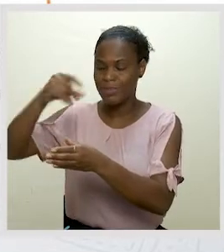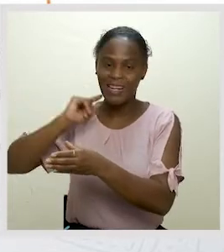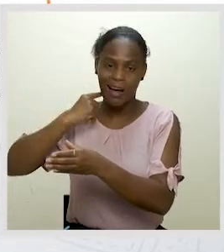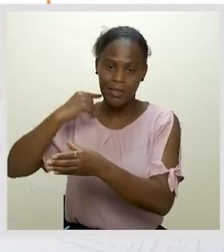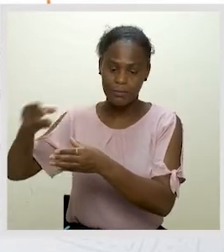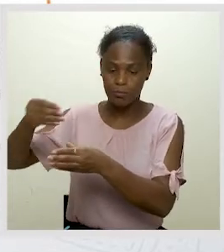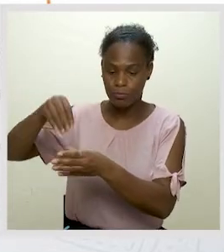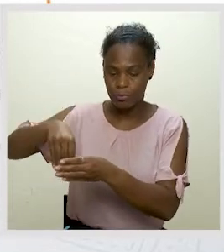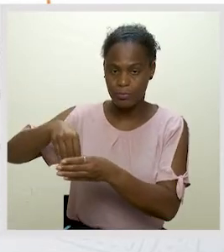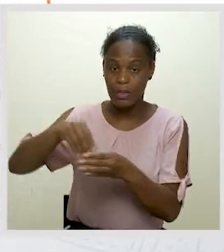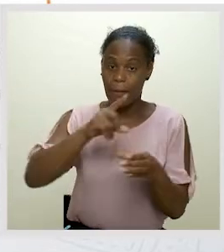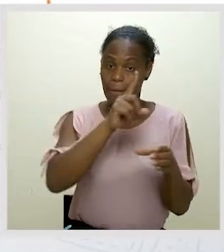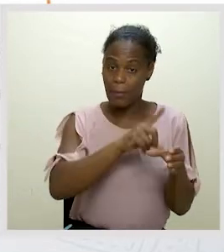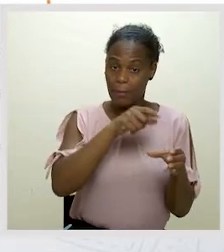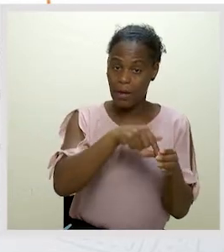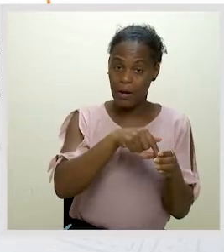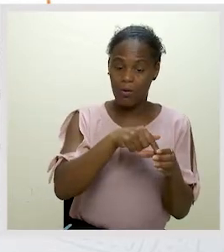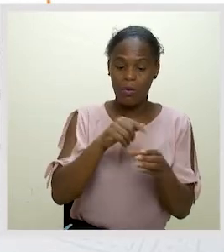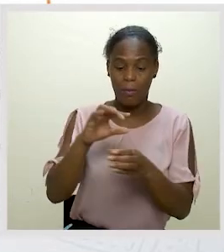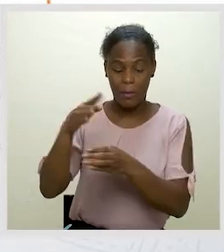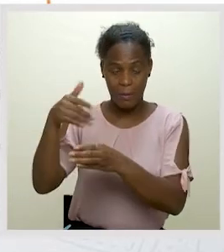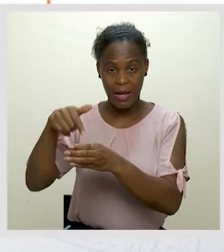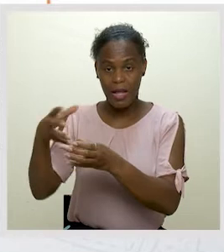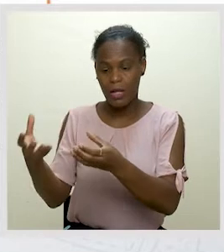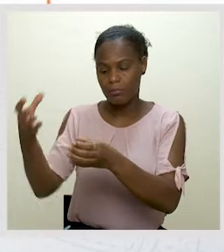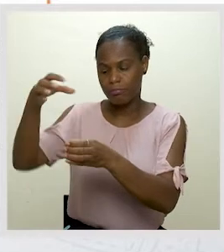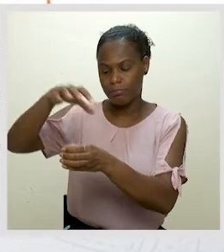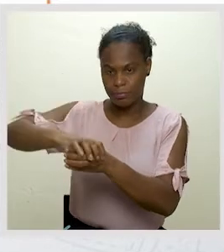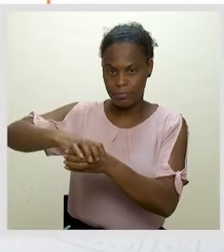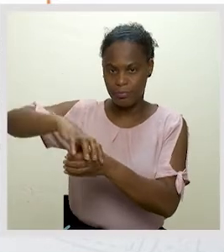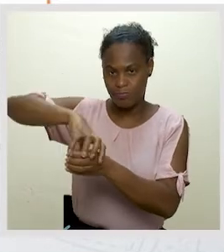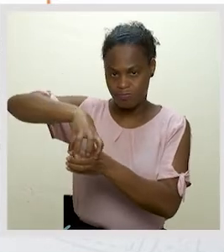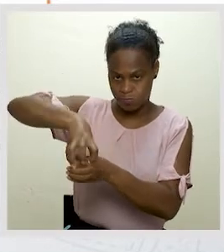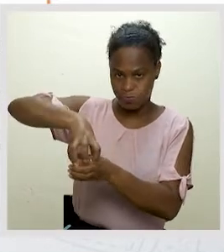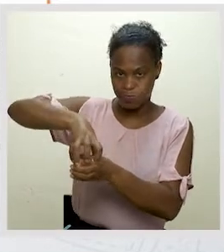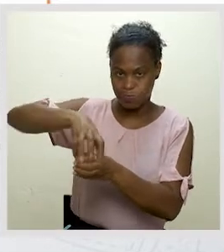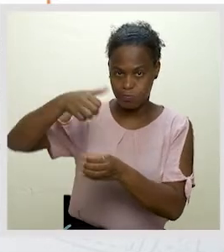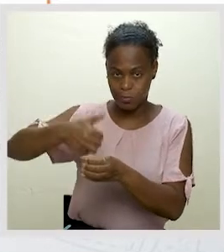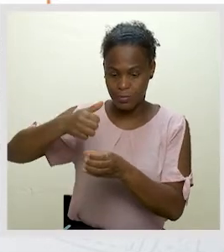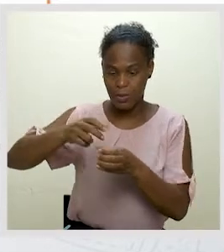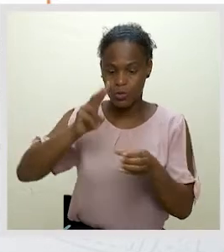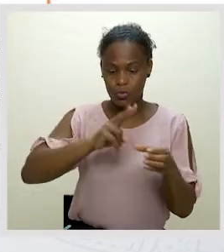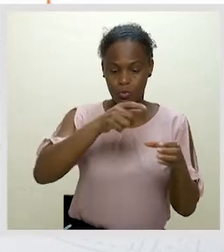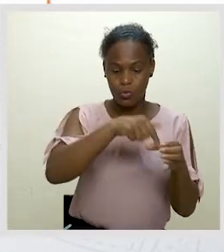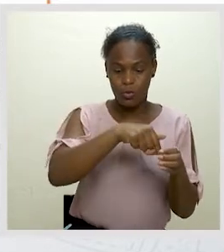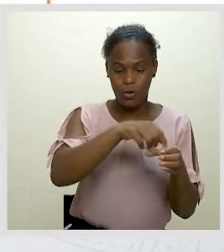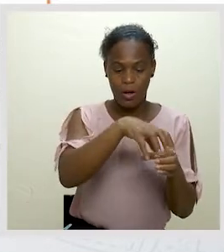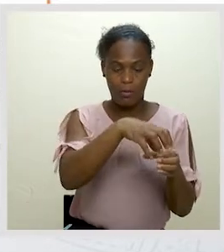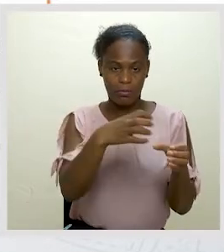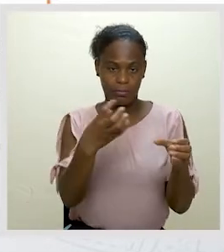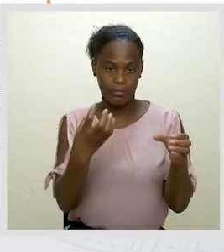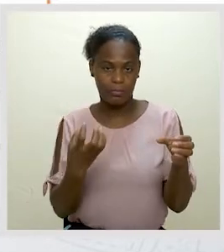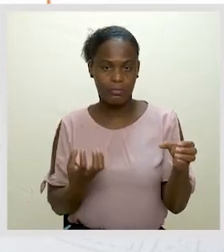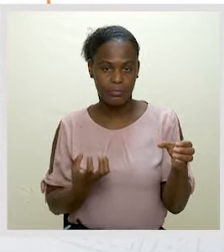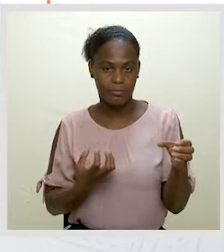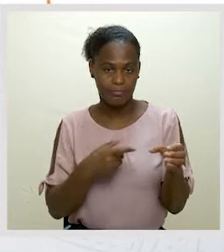E no primeiro frasco foi hermeticamente fechado, tapou, e no segundo frasco deixou com a